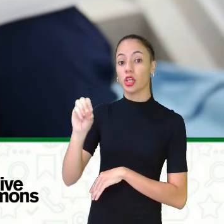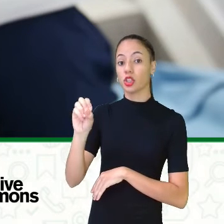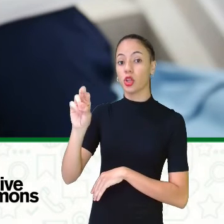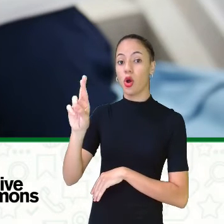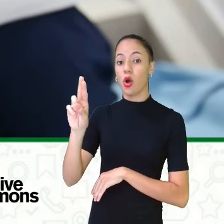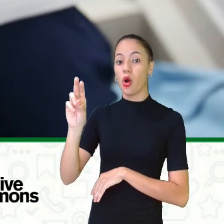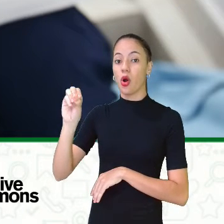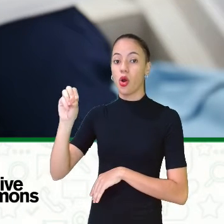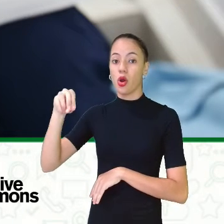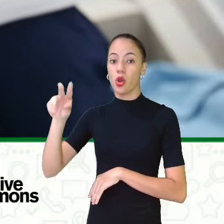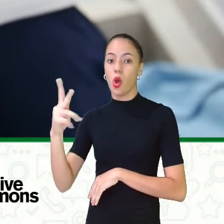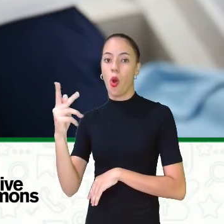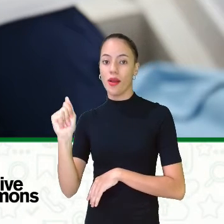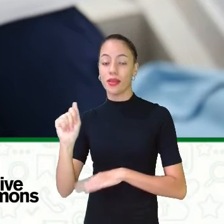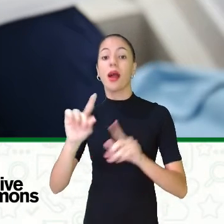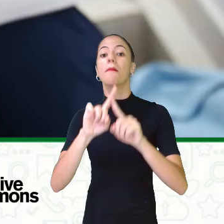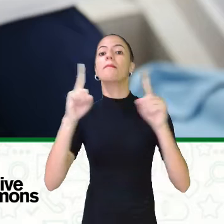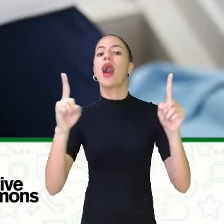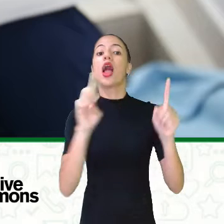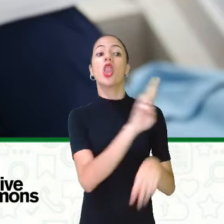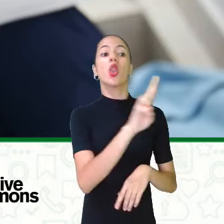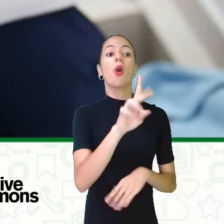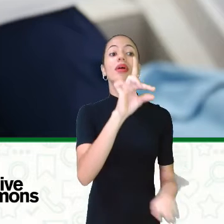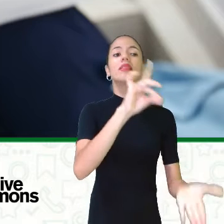Cleiton. Mas ele não se sente